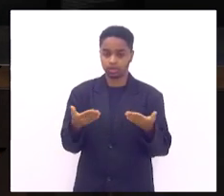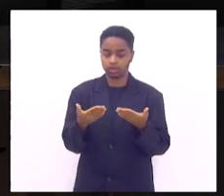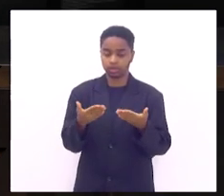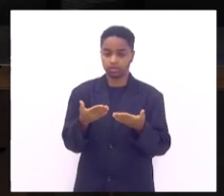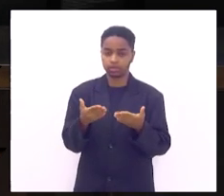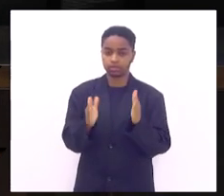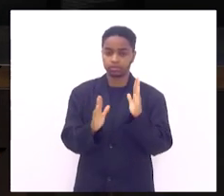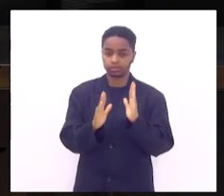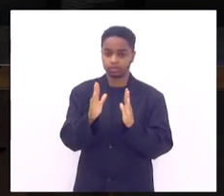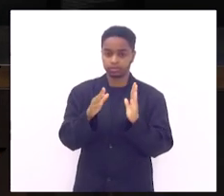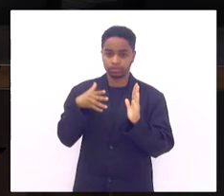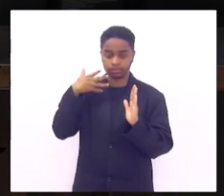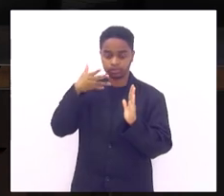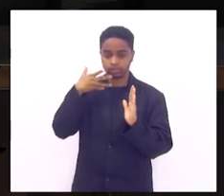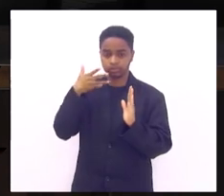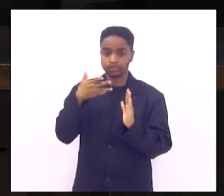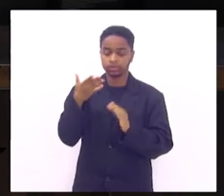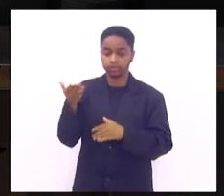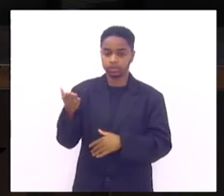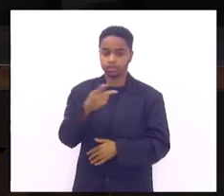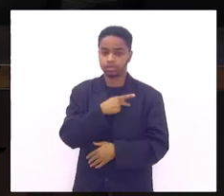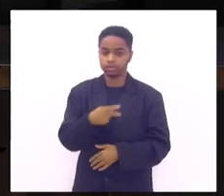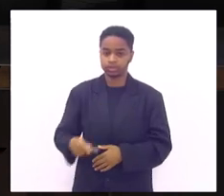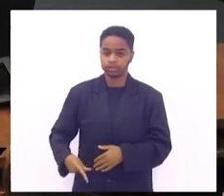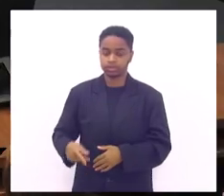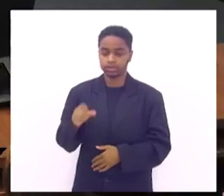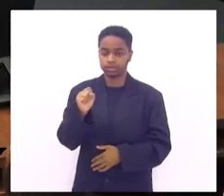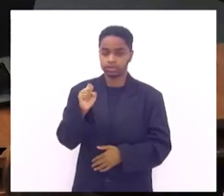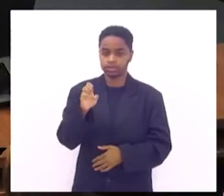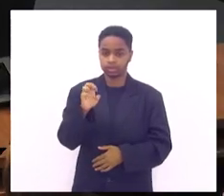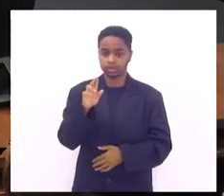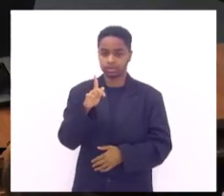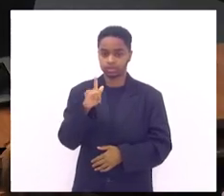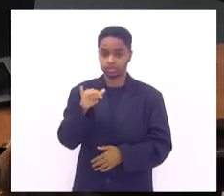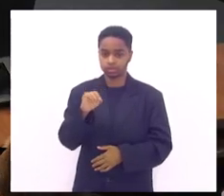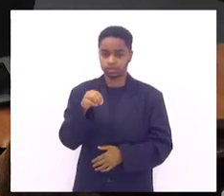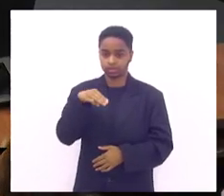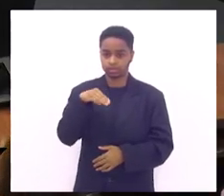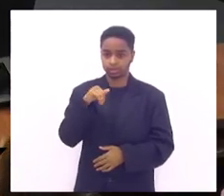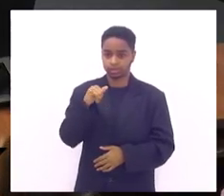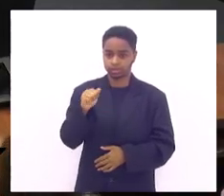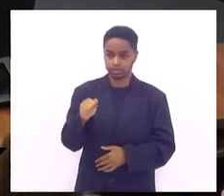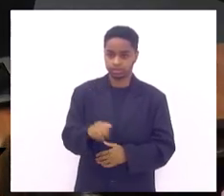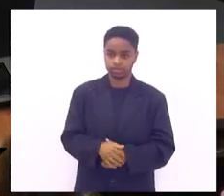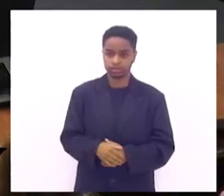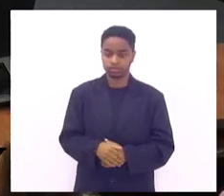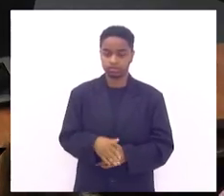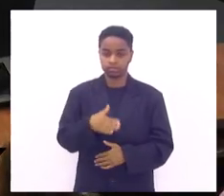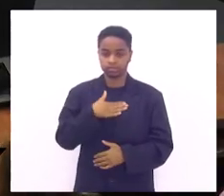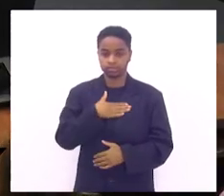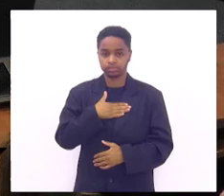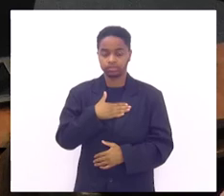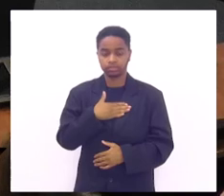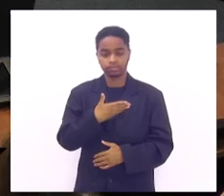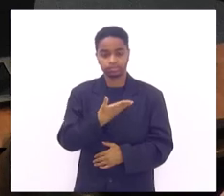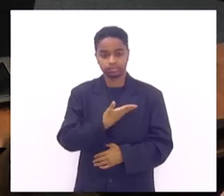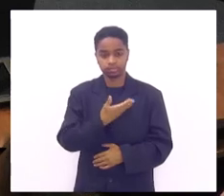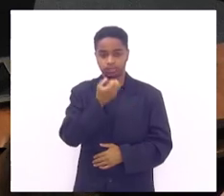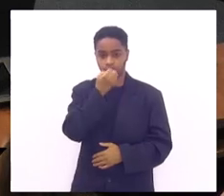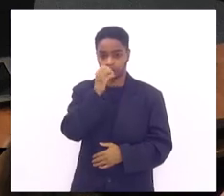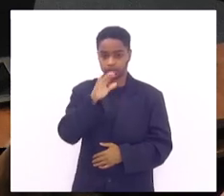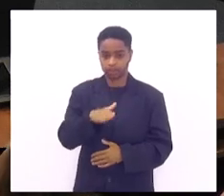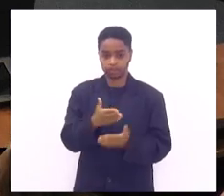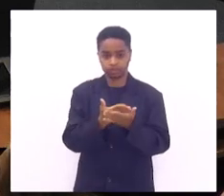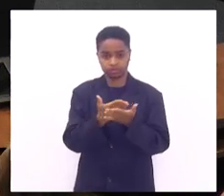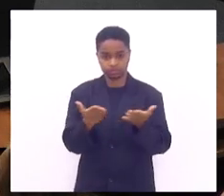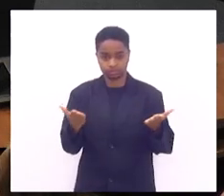breve saudação, o presidente da Junta Comercial, Sérgio Romai. Meu cordial e fraterno boa tarde a todas e